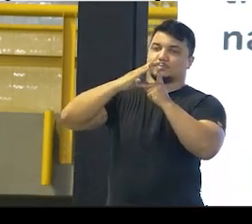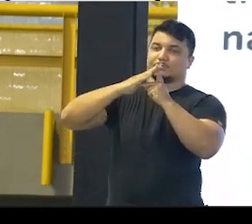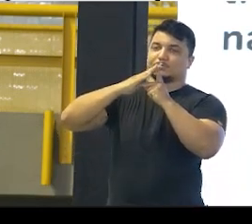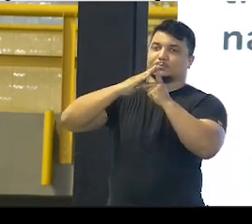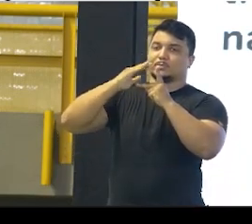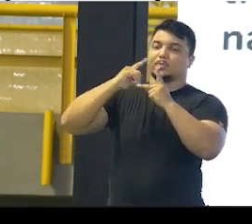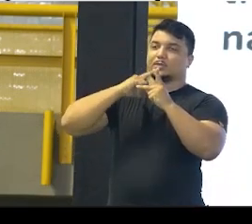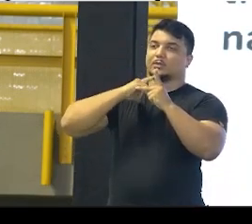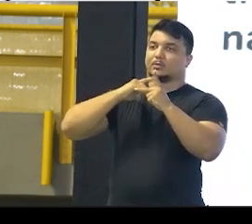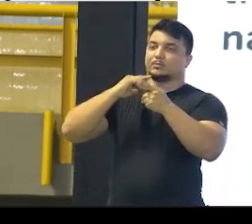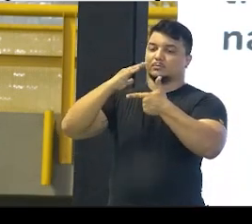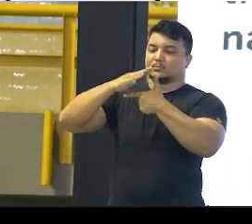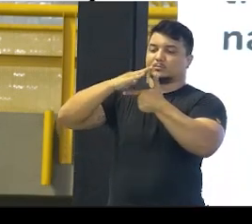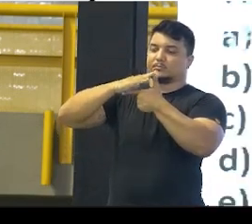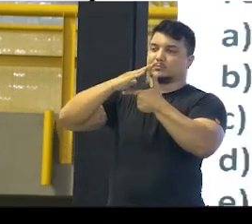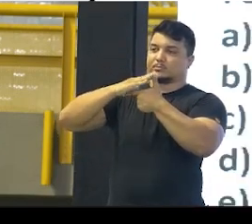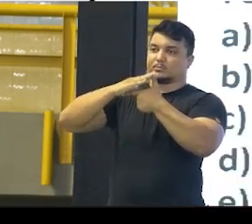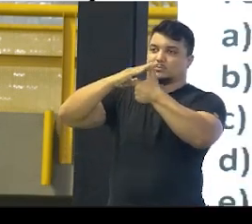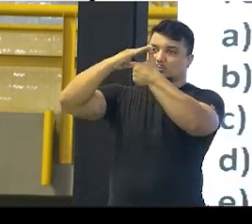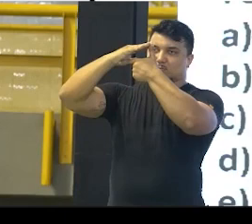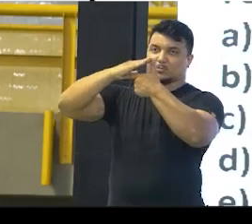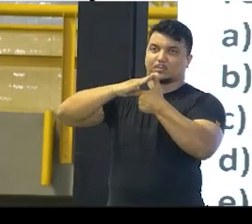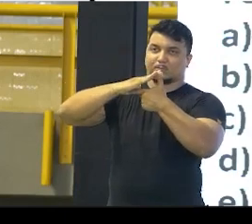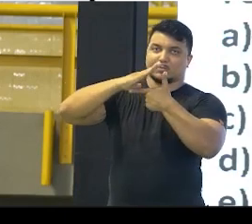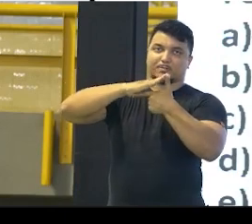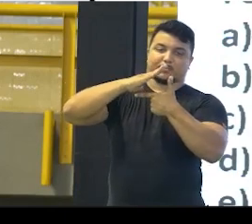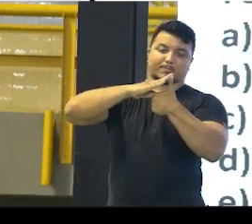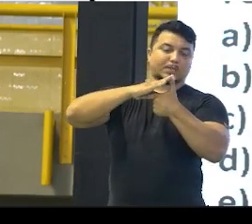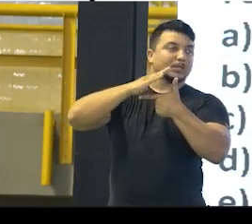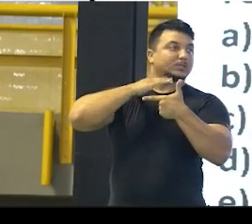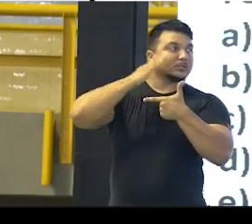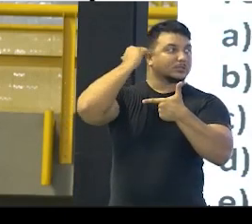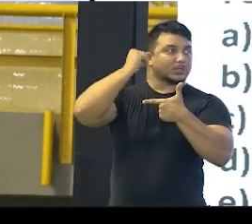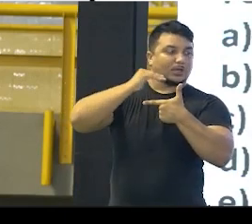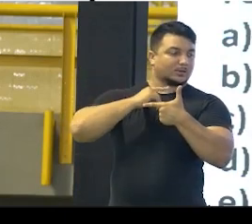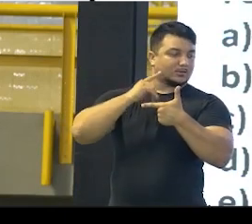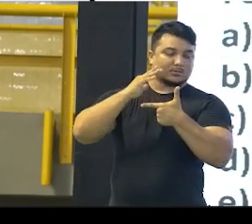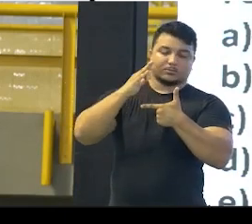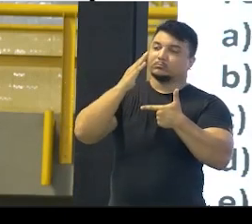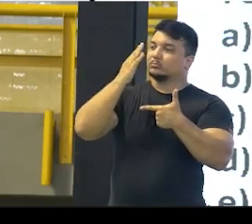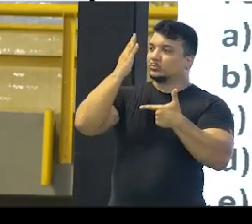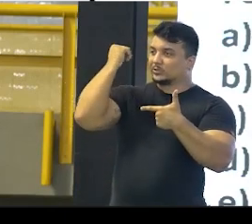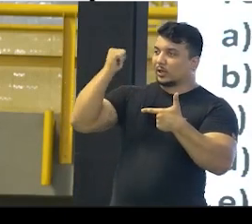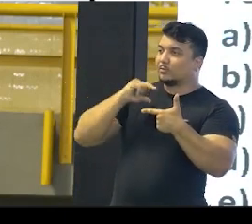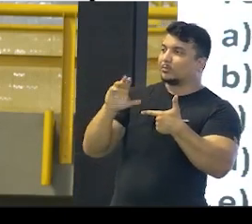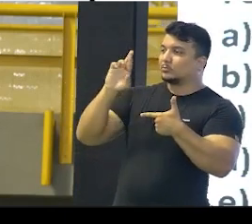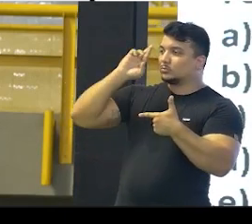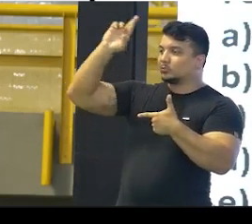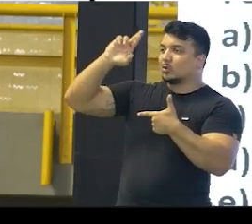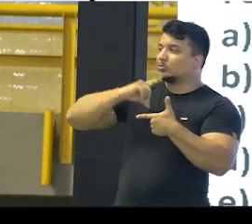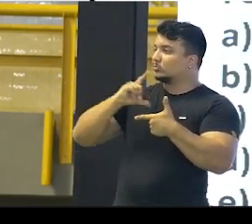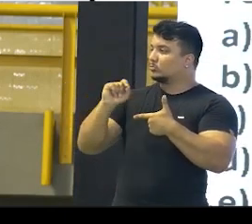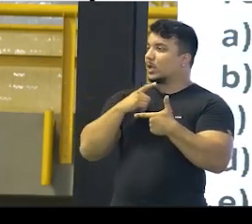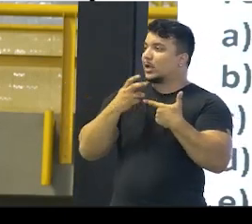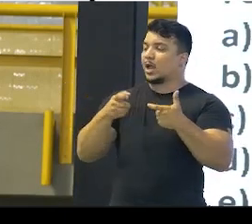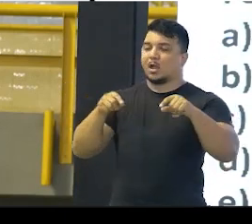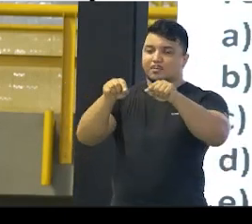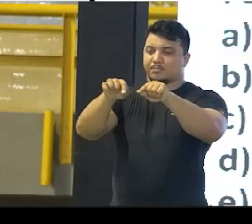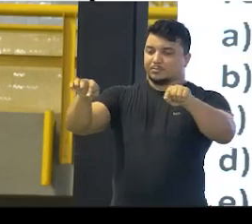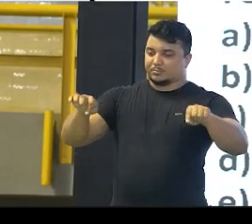eu encaixo duas figuras, ou seja, pela justaposição de dois